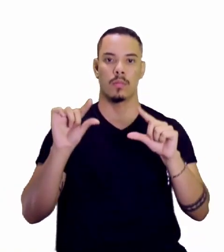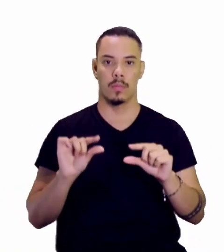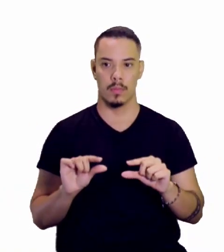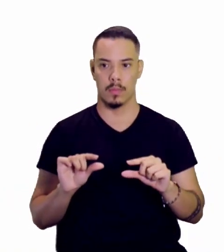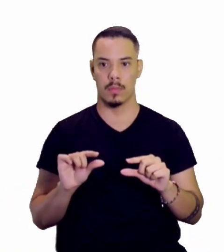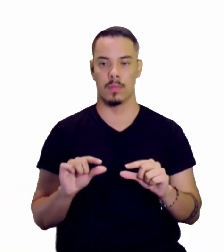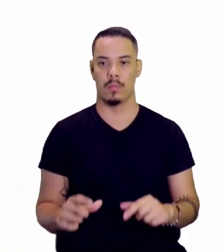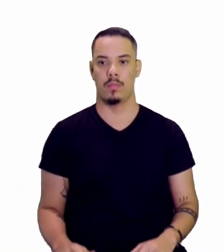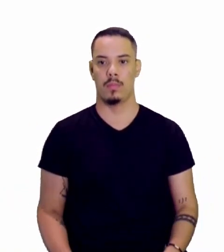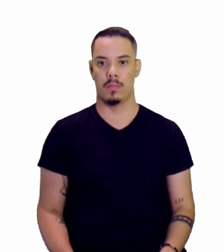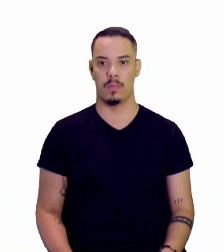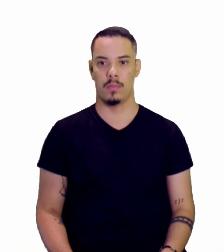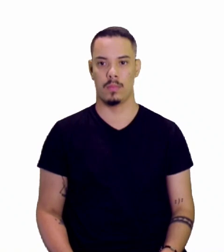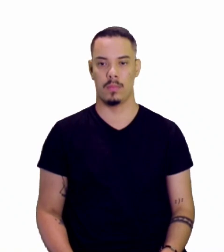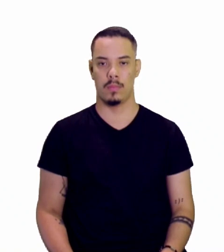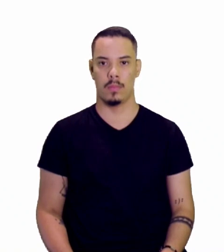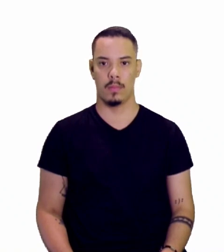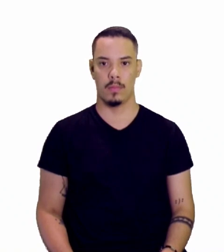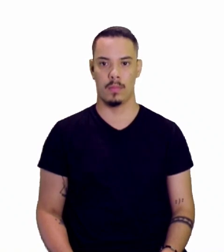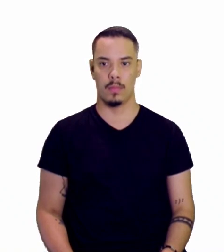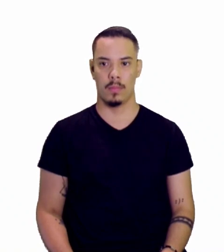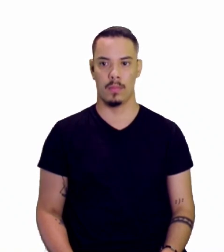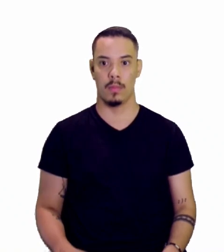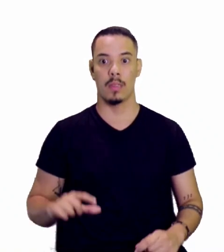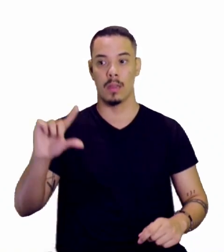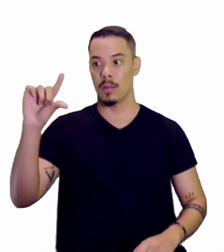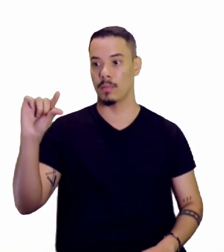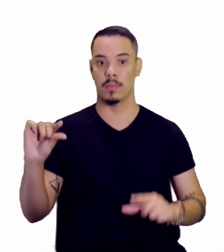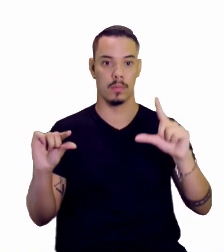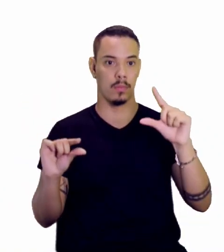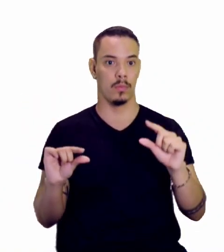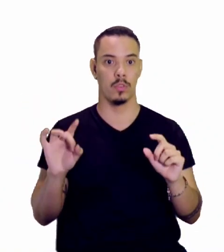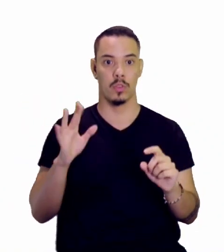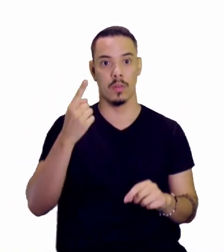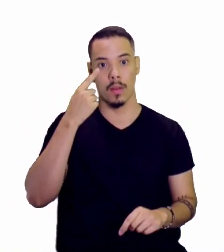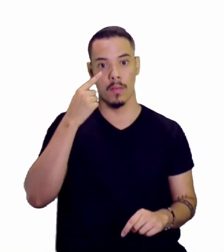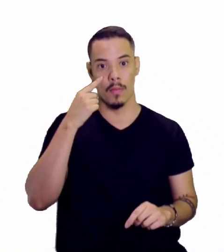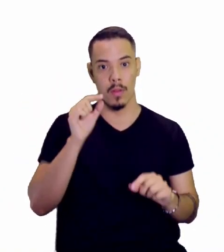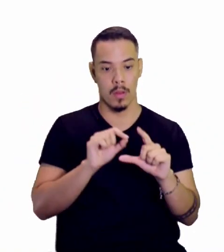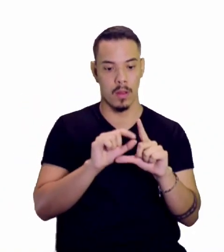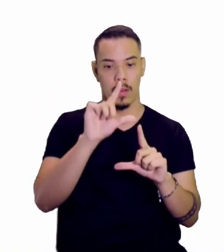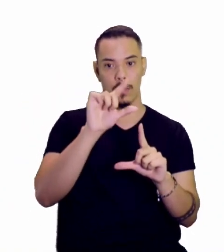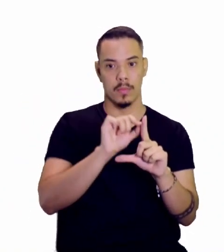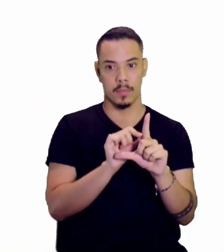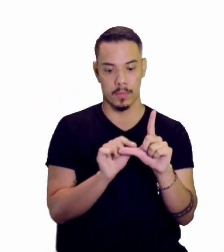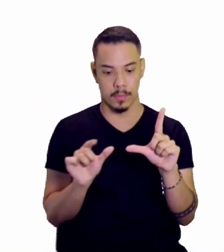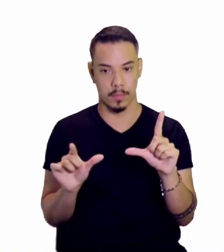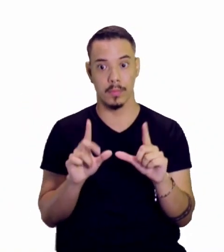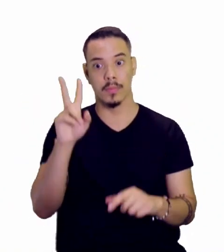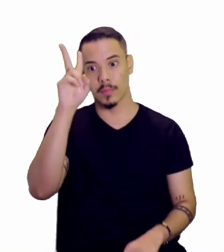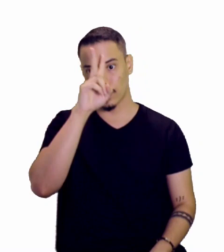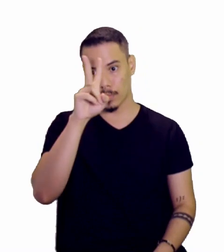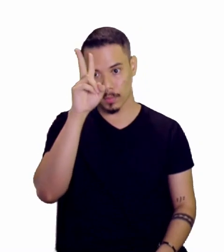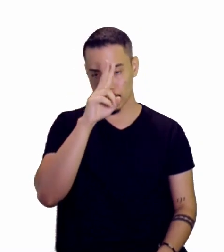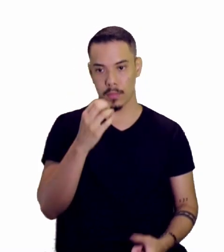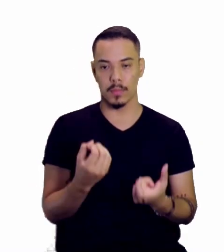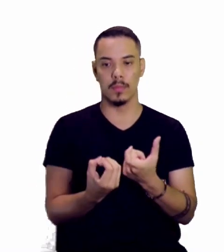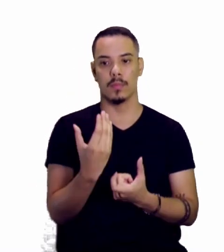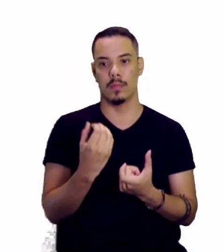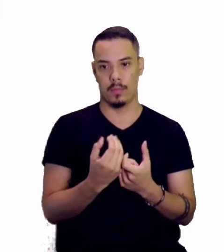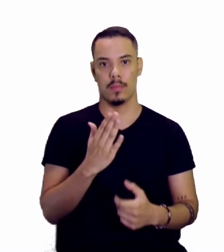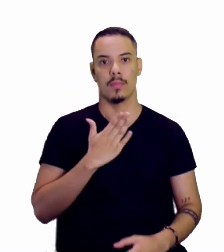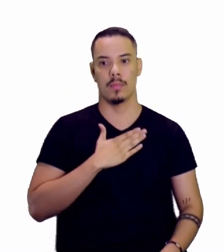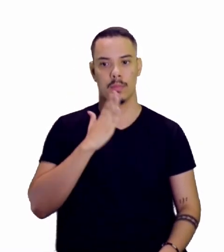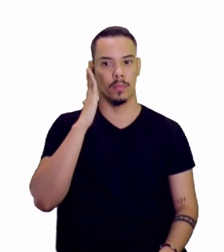daqui. Tenho que diminuir isso aqui. E a aceleração é só olhar do lado de cá do gráfico, né? Isso, lembrando que a aceleração é velocidade